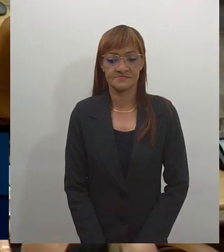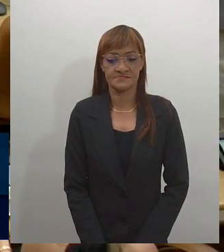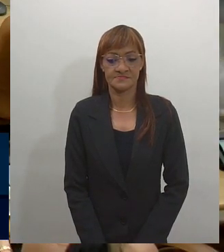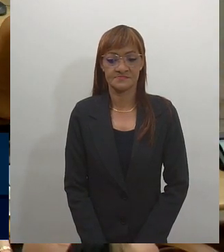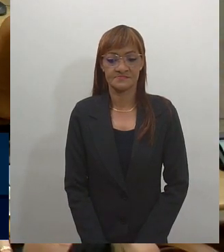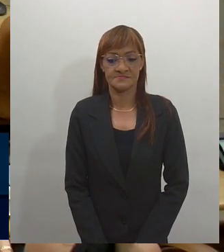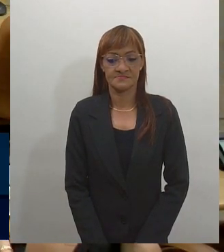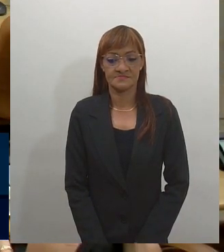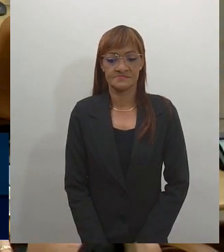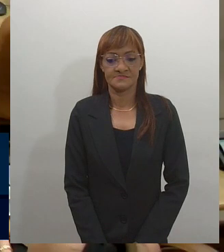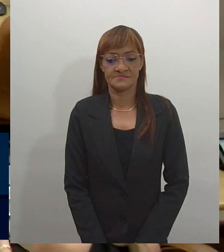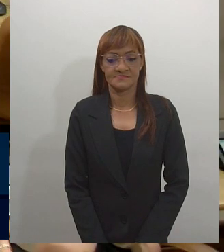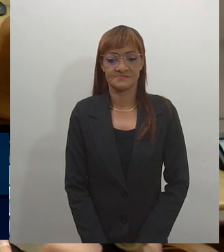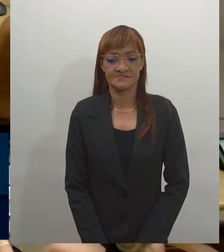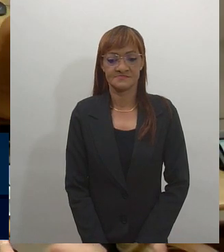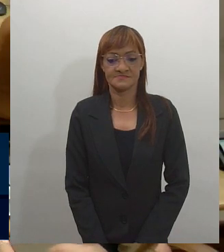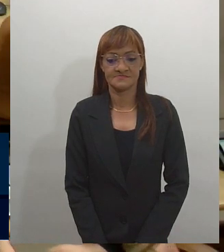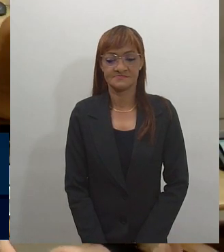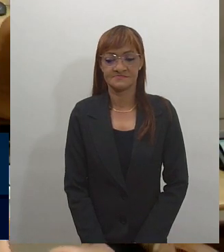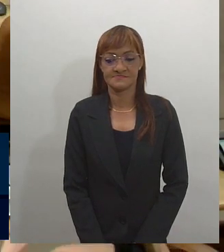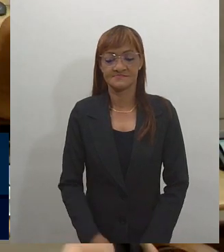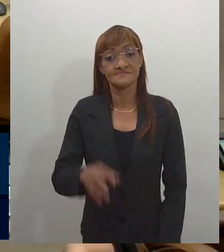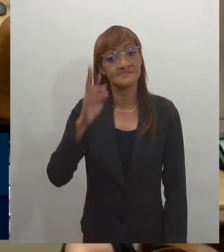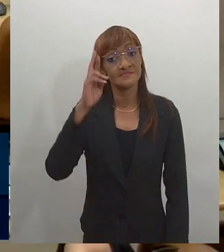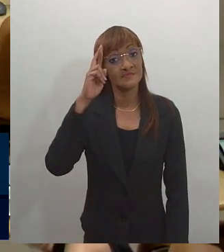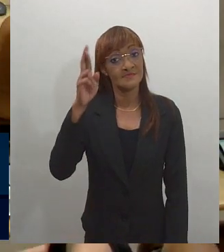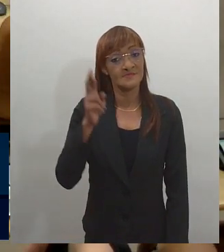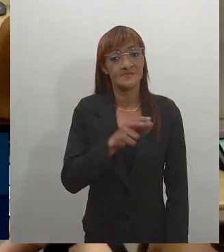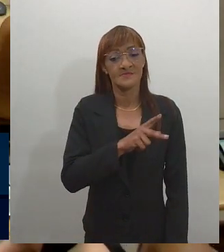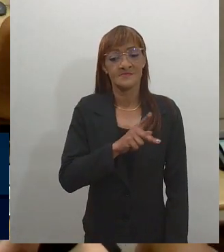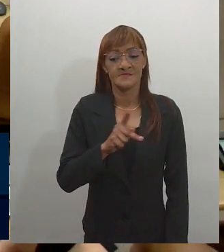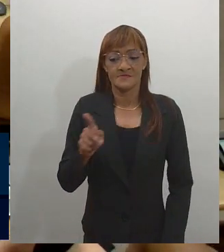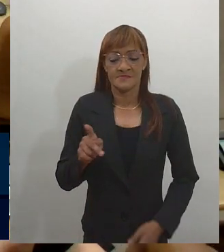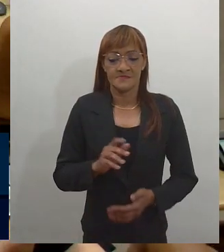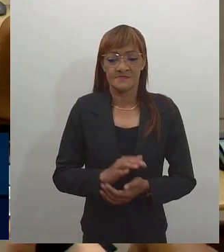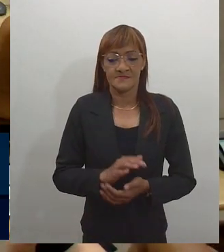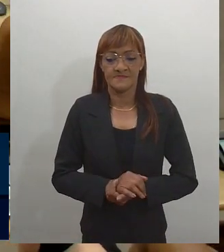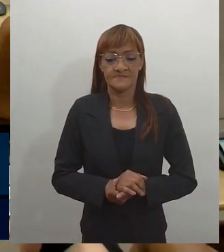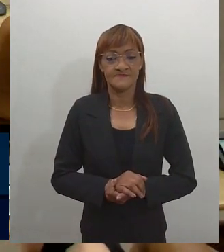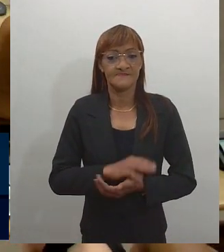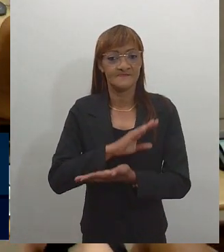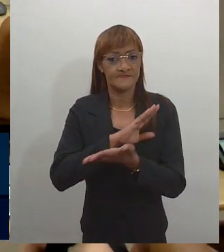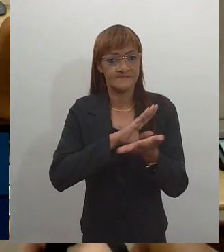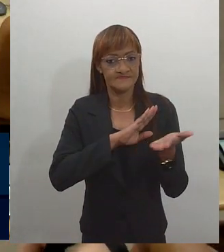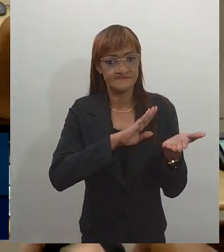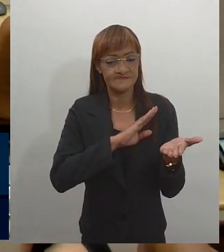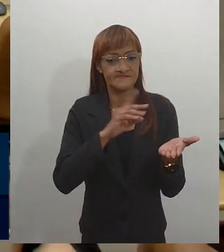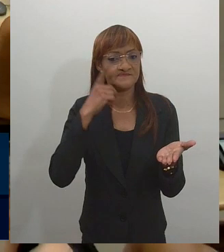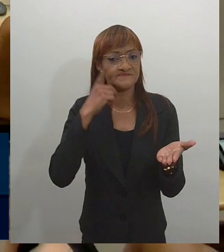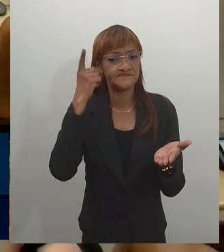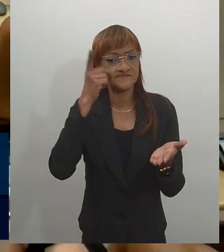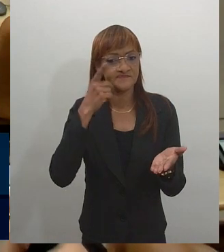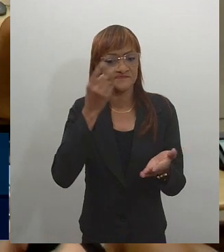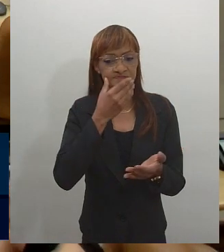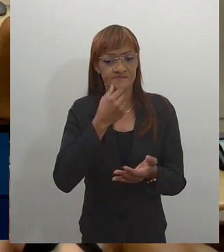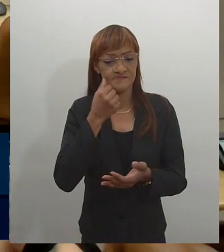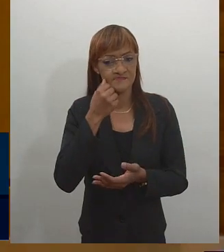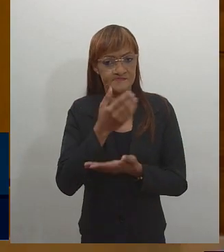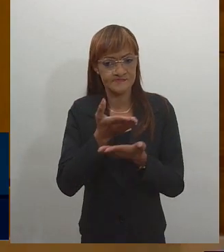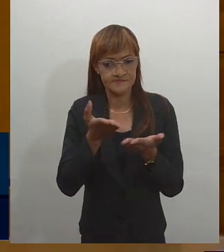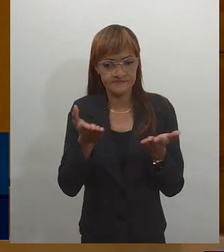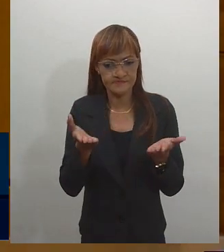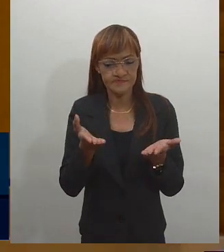Senhor presidente, colegas deputadas, colegas deputados, mais uma vez também todos os servidores e